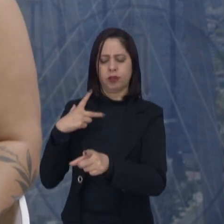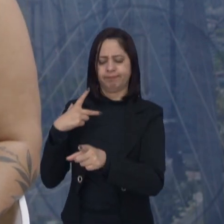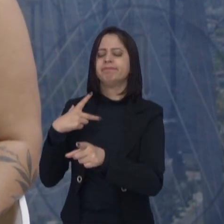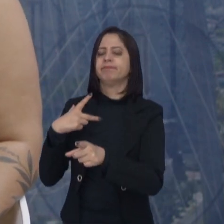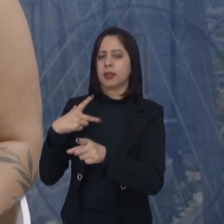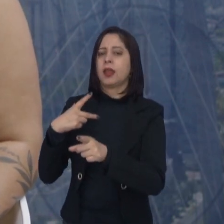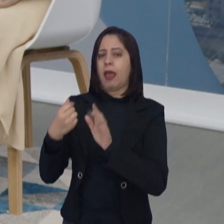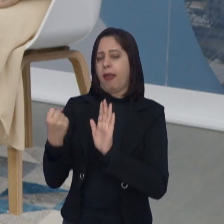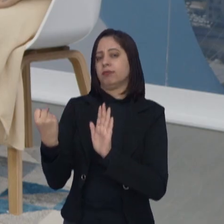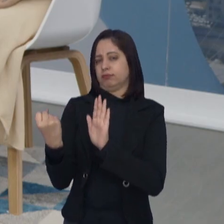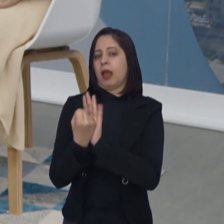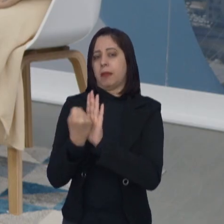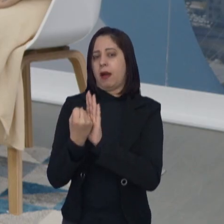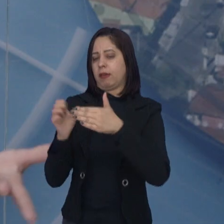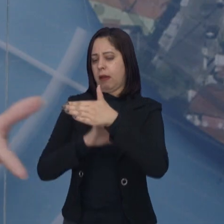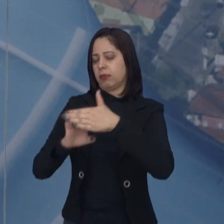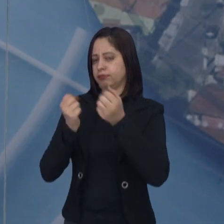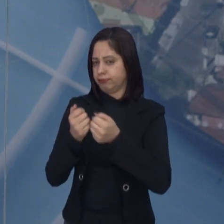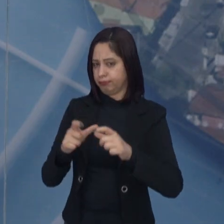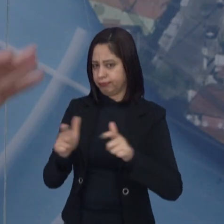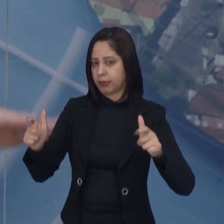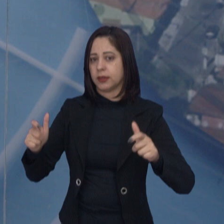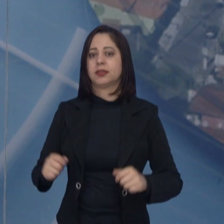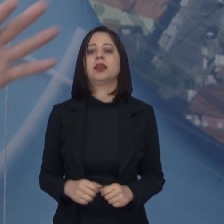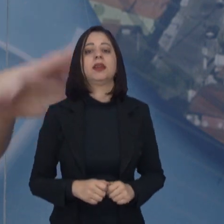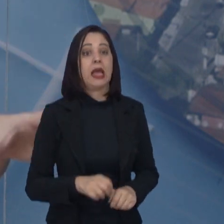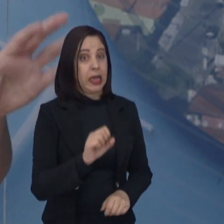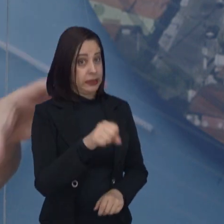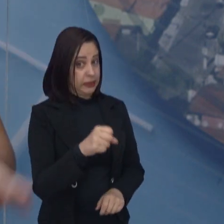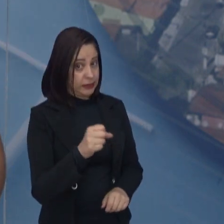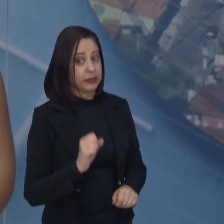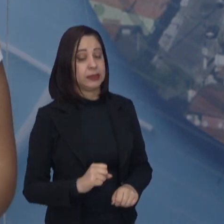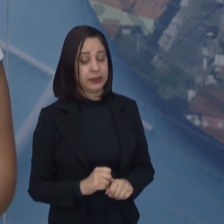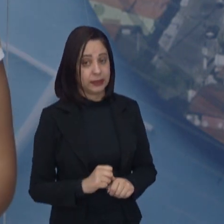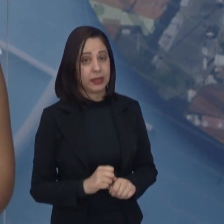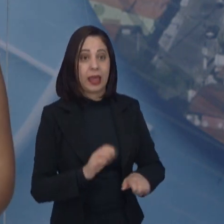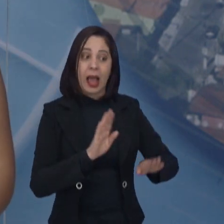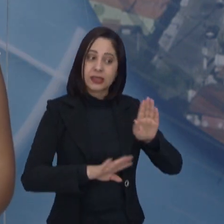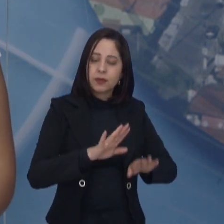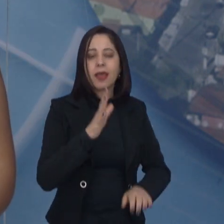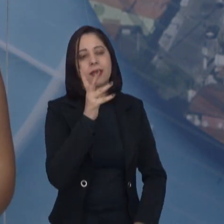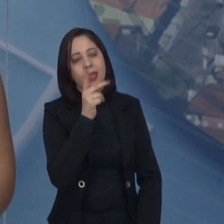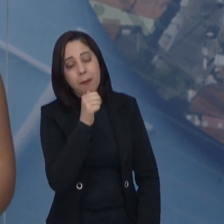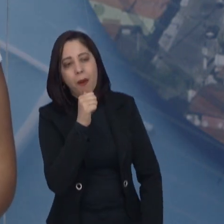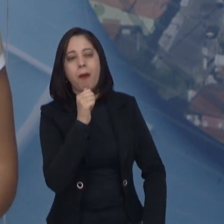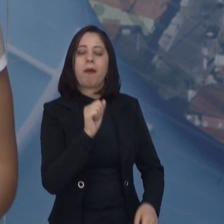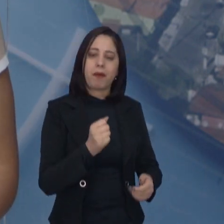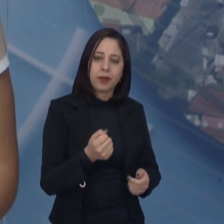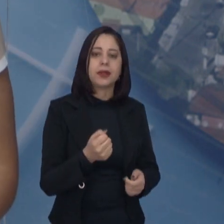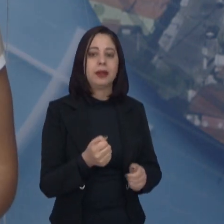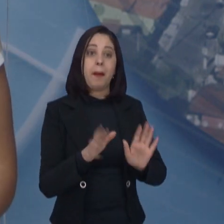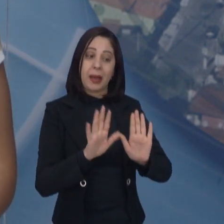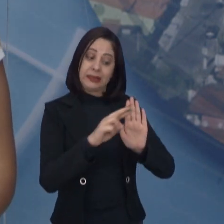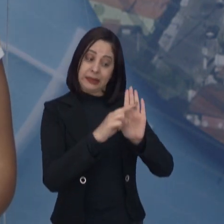né, para o produto e para o serviço. Em maior ou menos tempo, né? Seguindo essa regrinha e também tendo a constância, né? Vai,